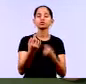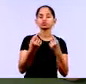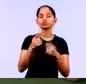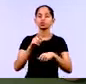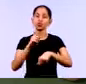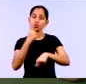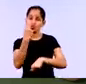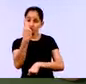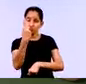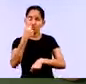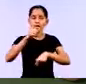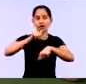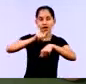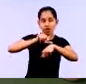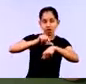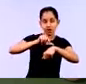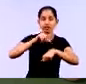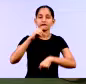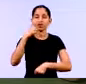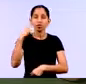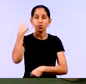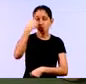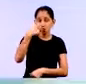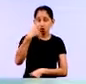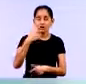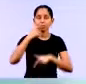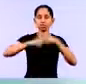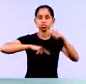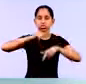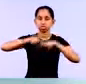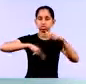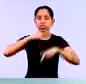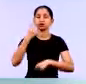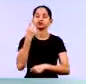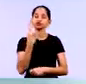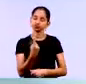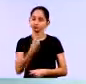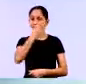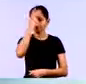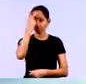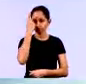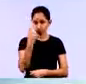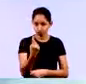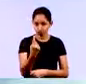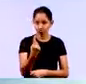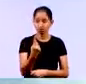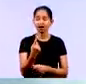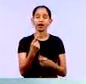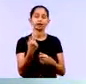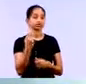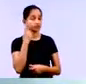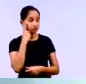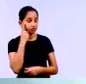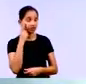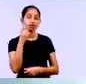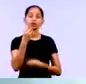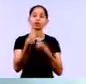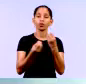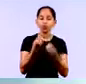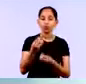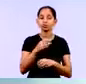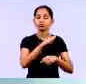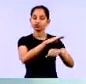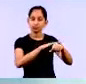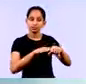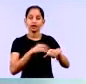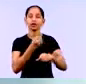hora de mão de obra. Então eu já começo a me planejar, a captar recursos humanos,